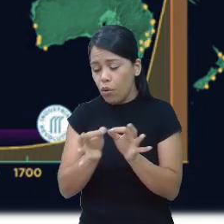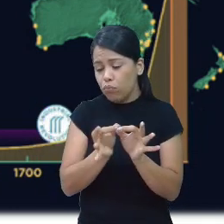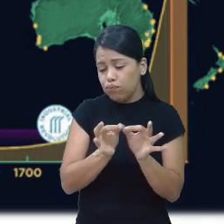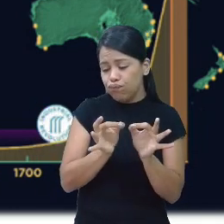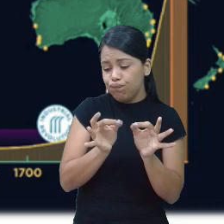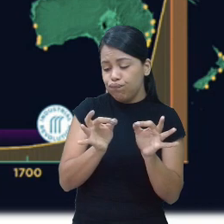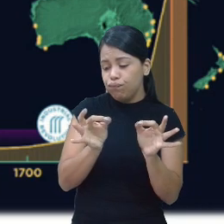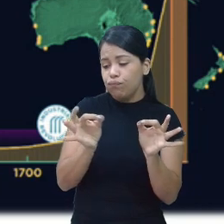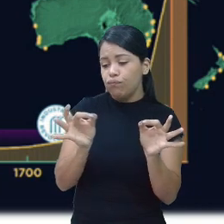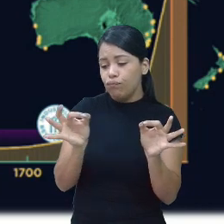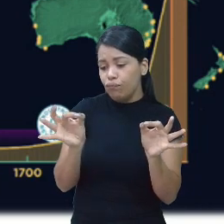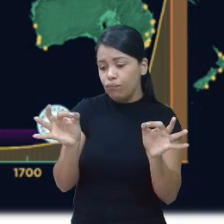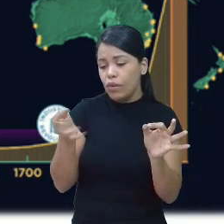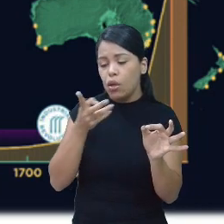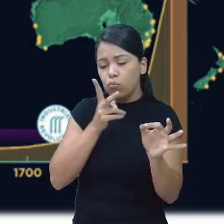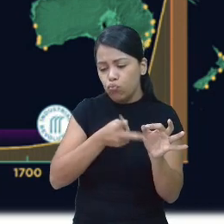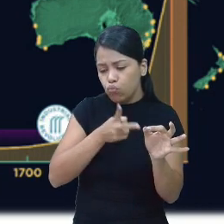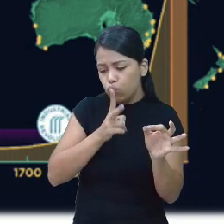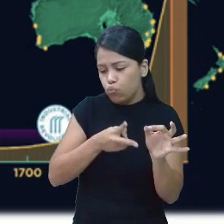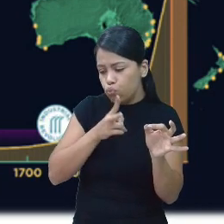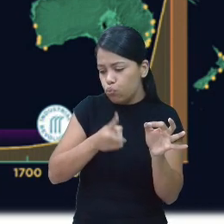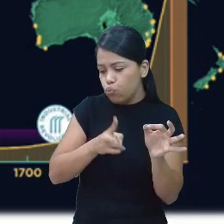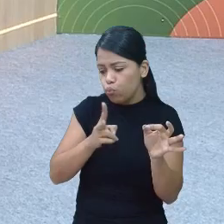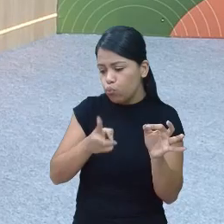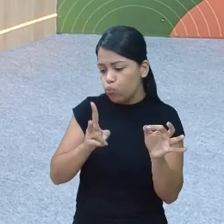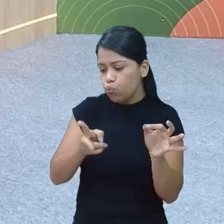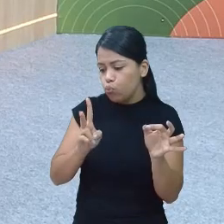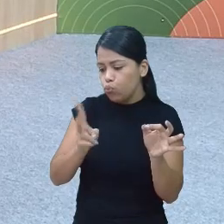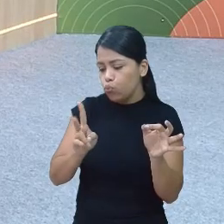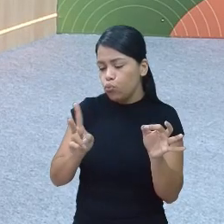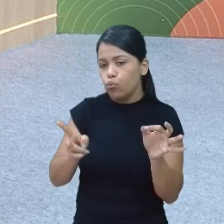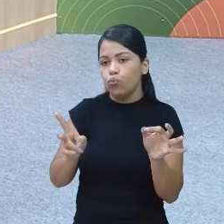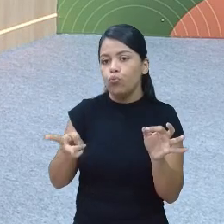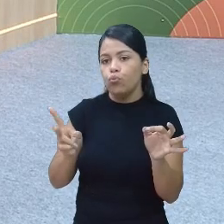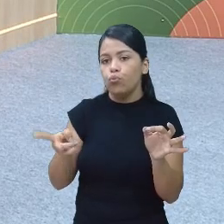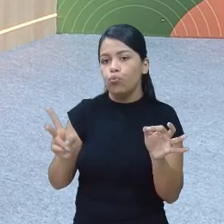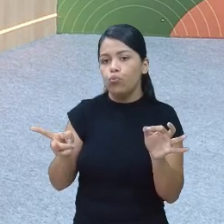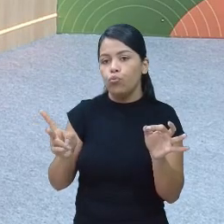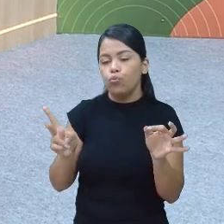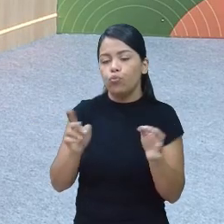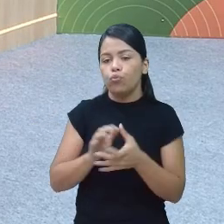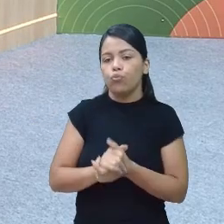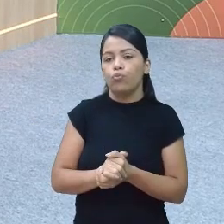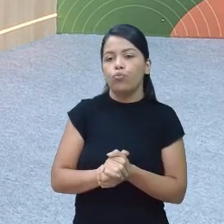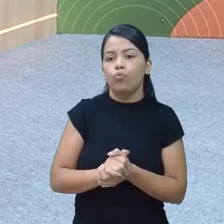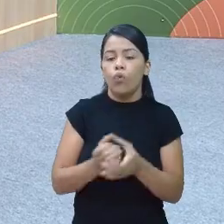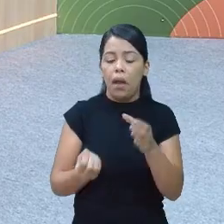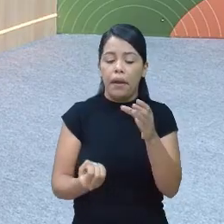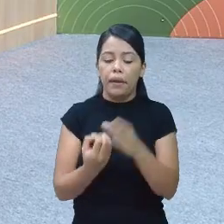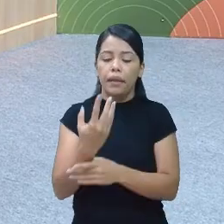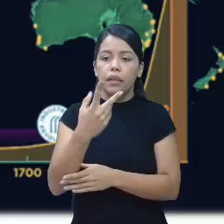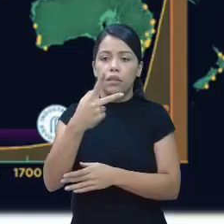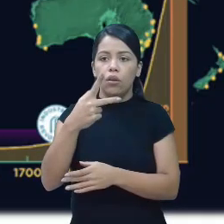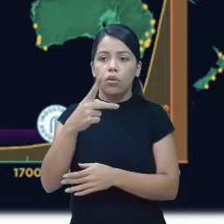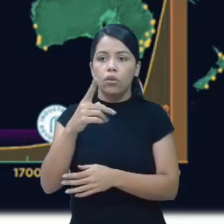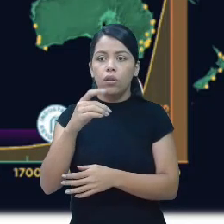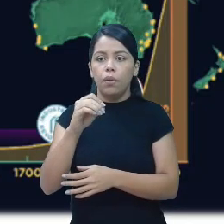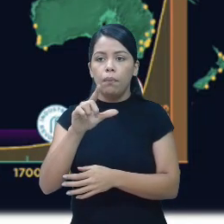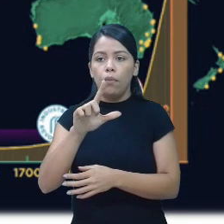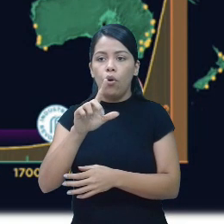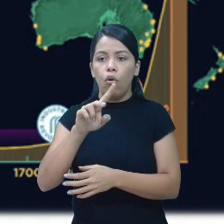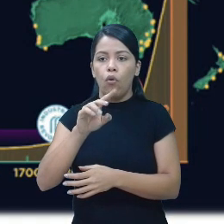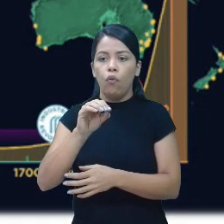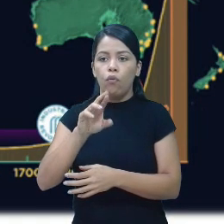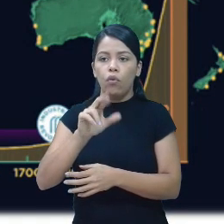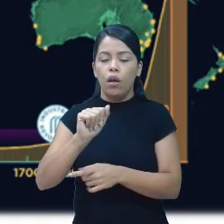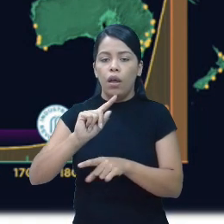manteve constante, né? Aqui a gente tem a invenção da pólvora, que é esse ponto que eu estou destacando aí. O ponto seguinte é